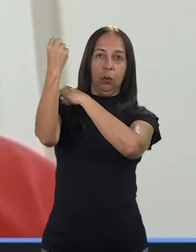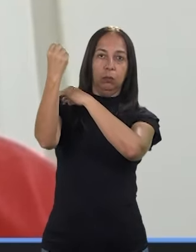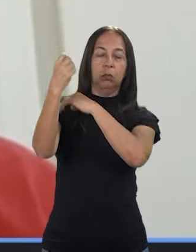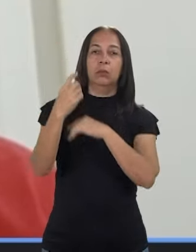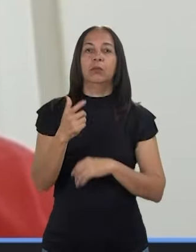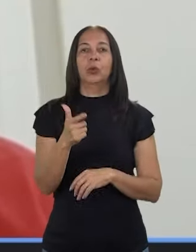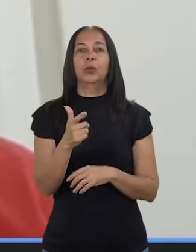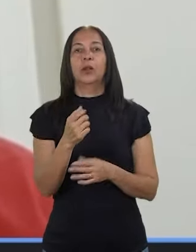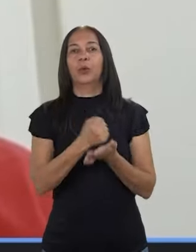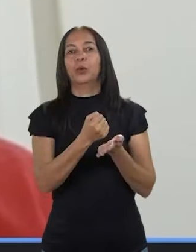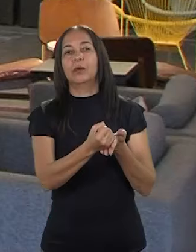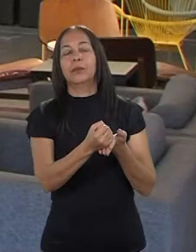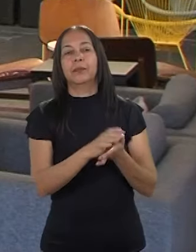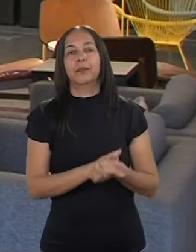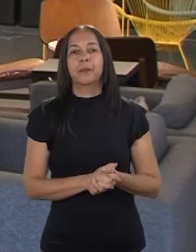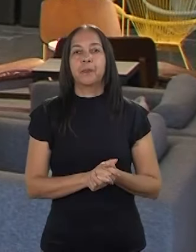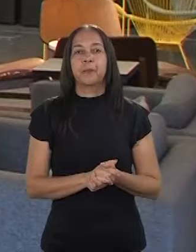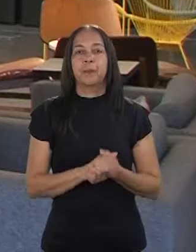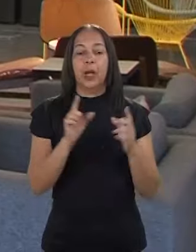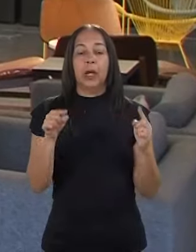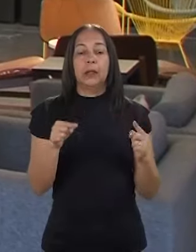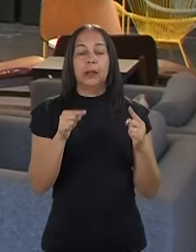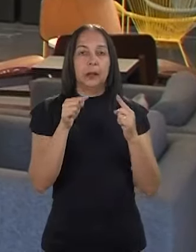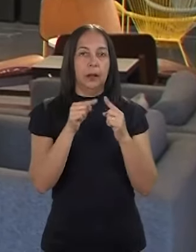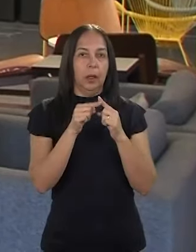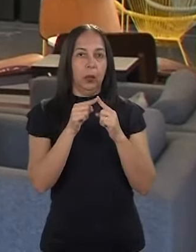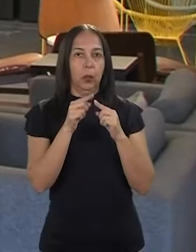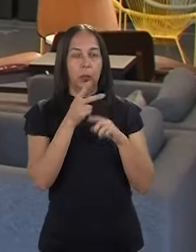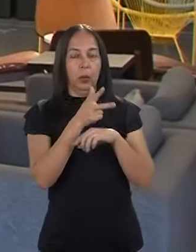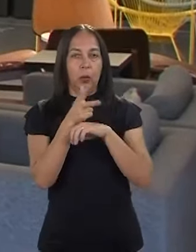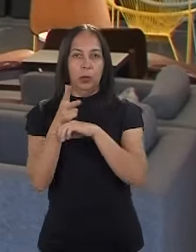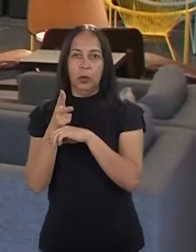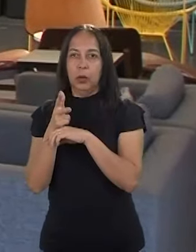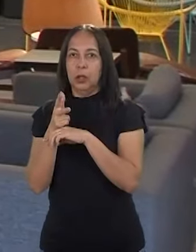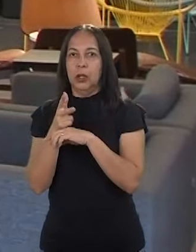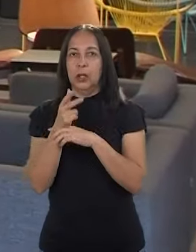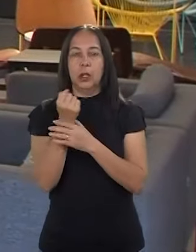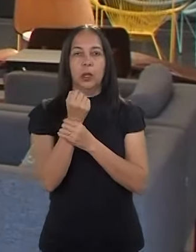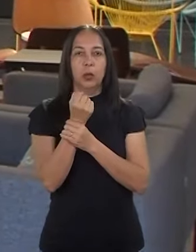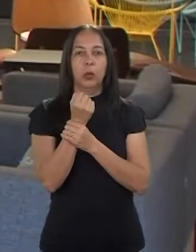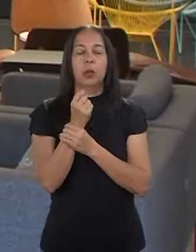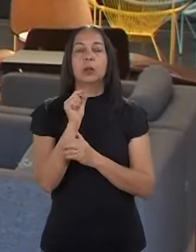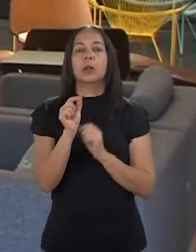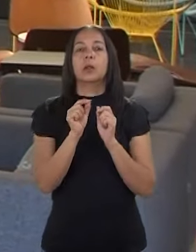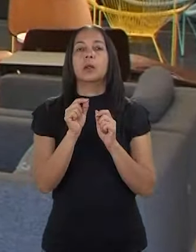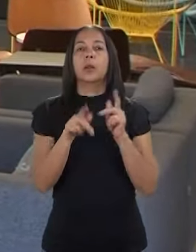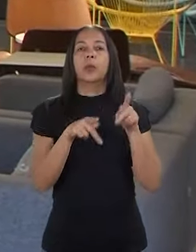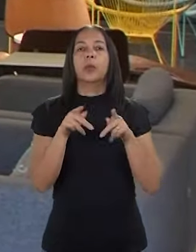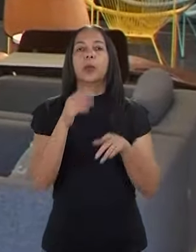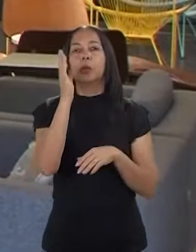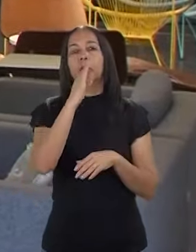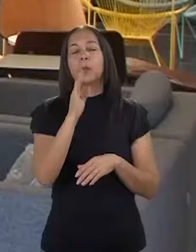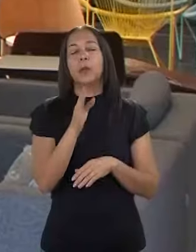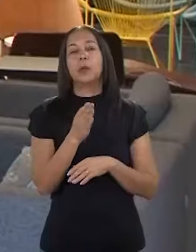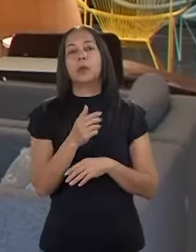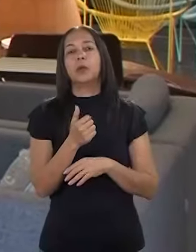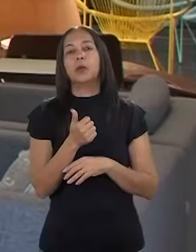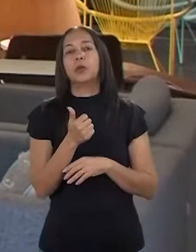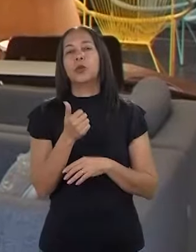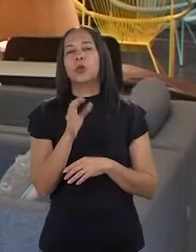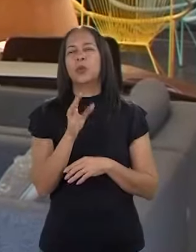pessoa sem autorização e consentimento de acordo com o monitor de novas tecnologias de segurança pública do Brasil o panóptico cerca